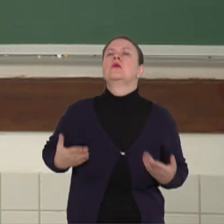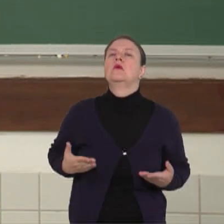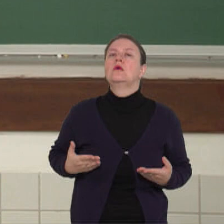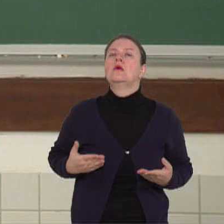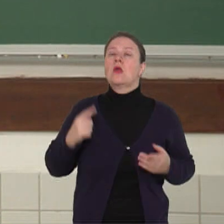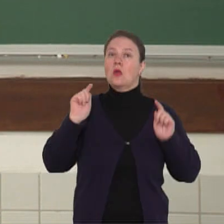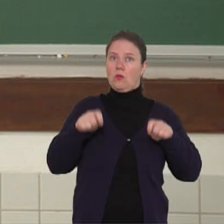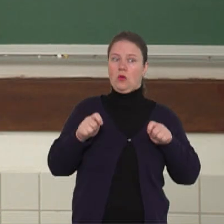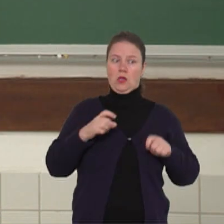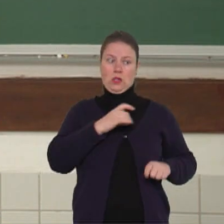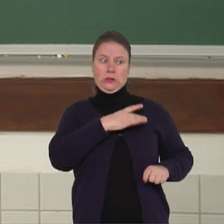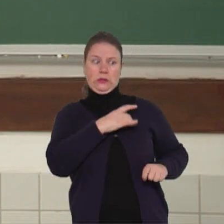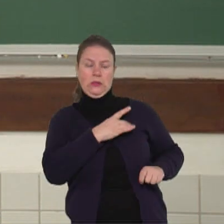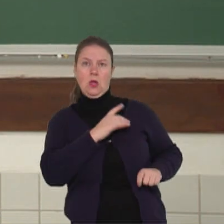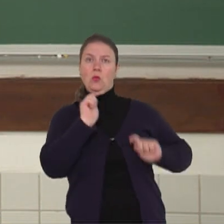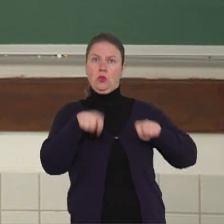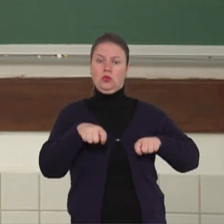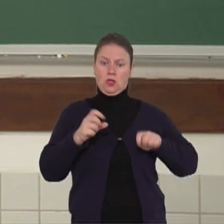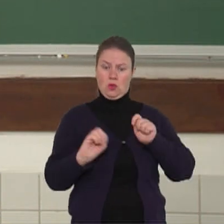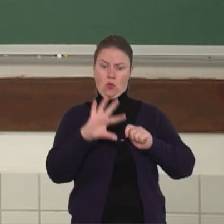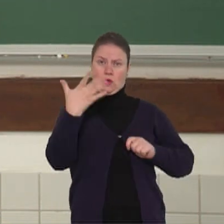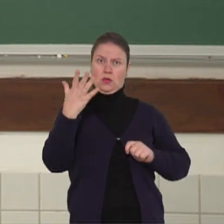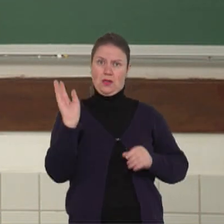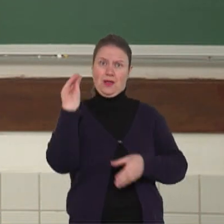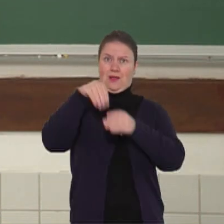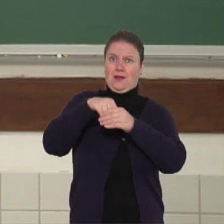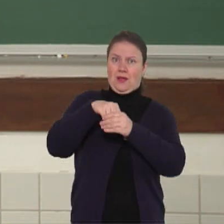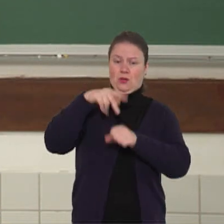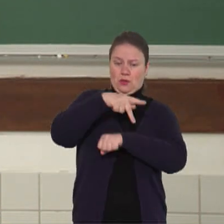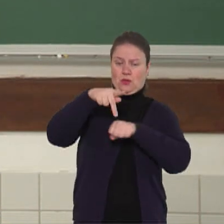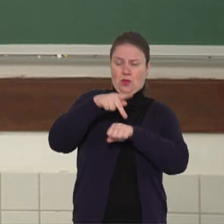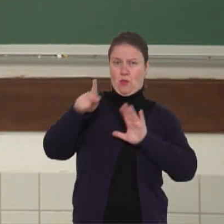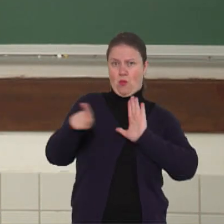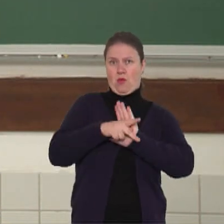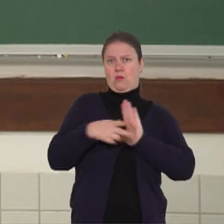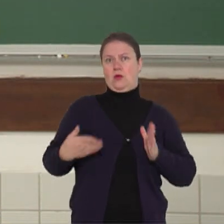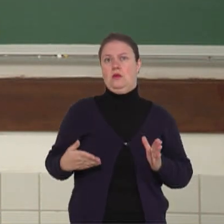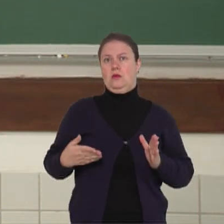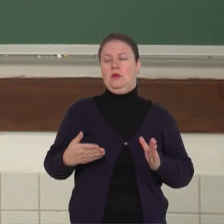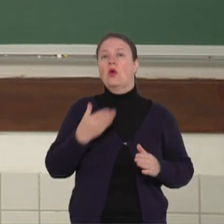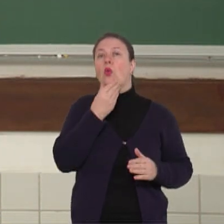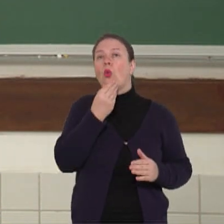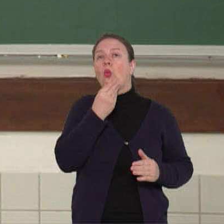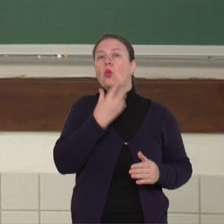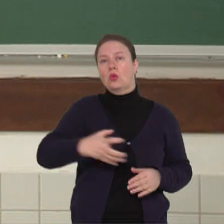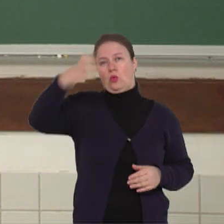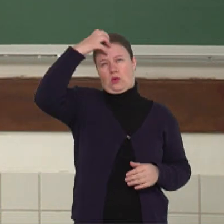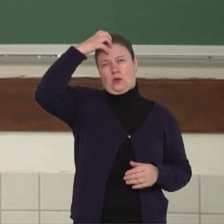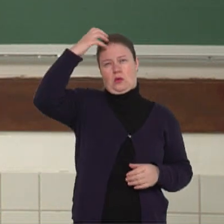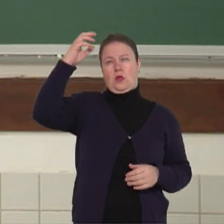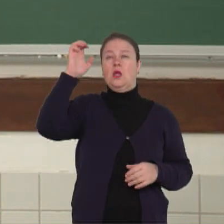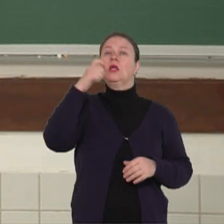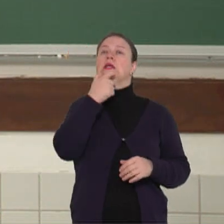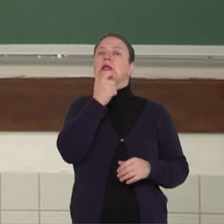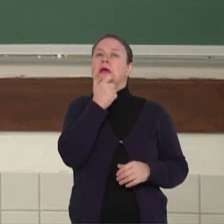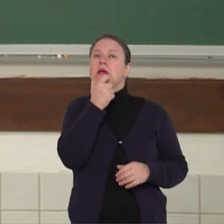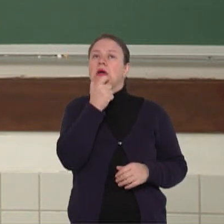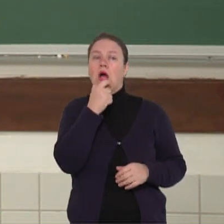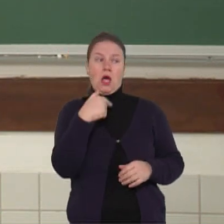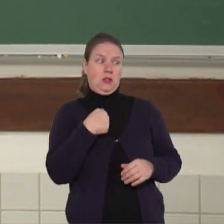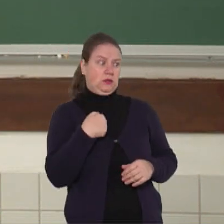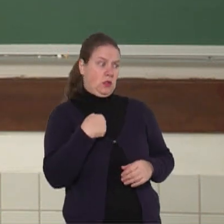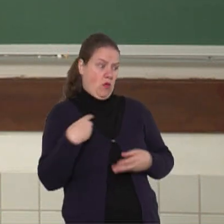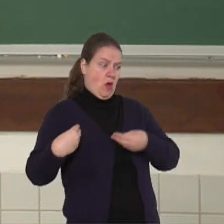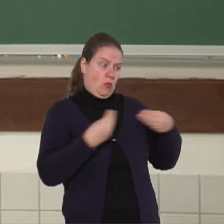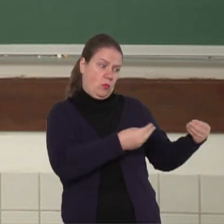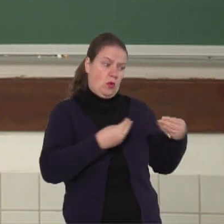também ter esse mesmo processo revolucionário dentro do seu território. Então o rei da Inglaterra falou assim, não, né, vamos armar, quem sabe a monarquia